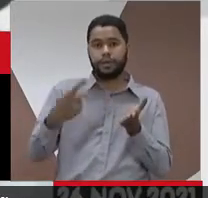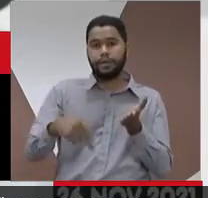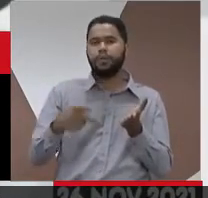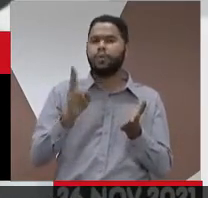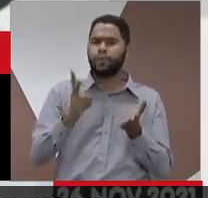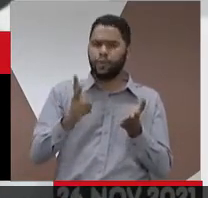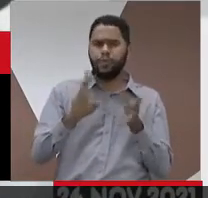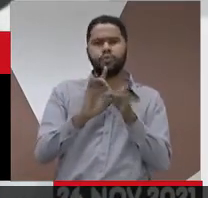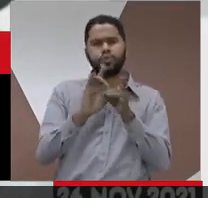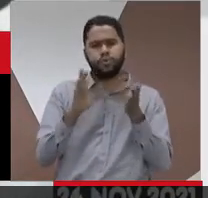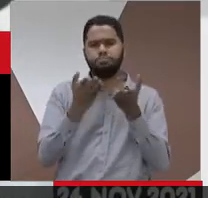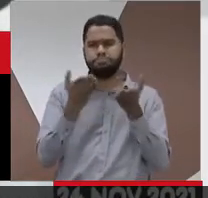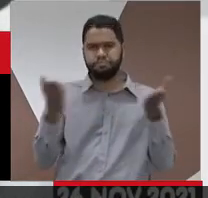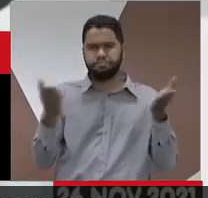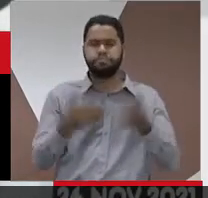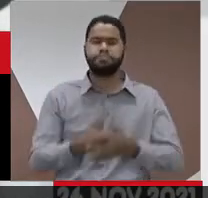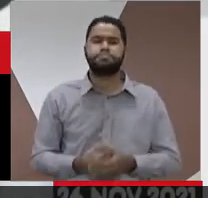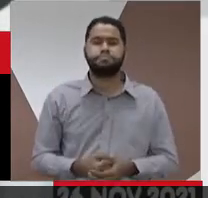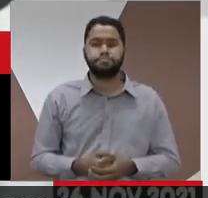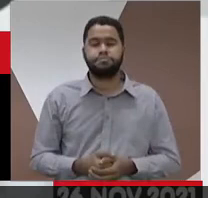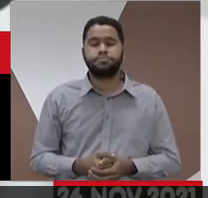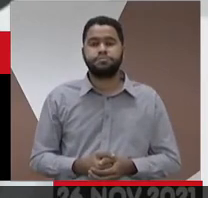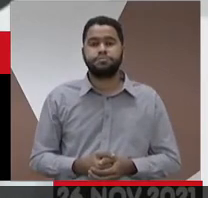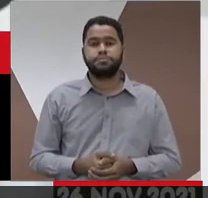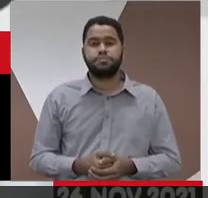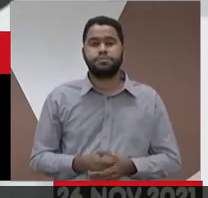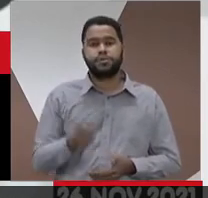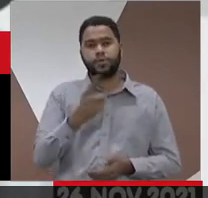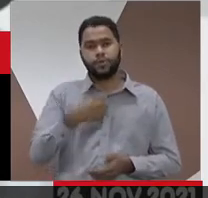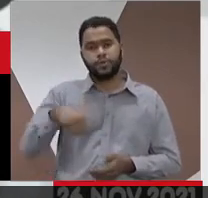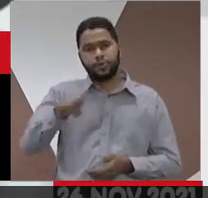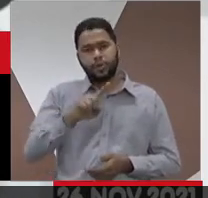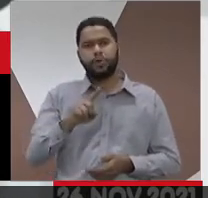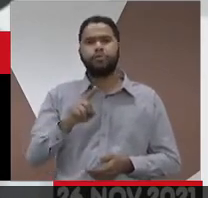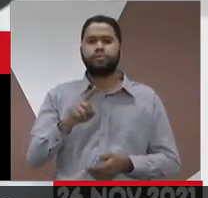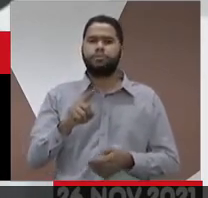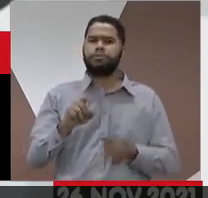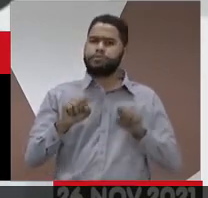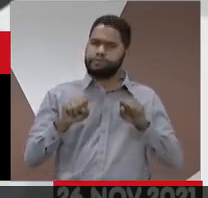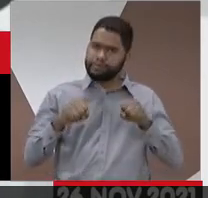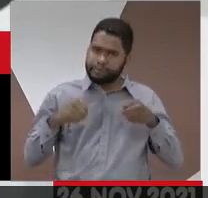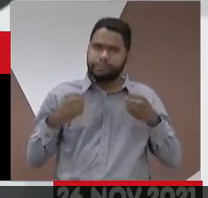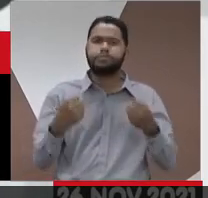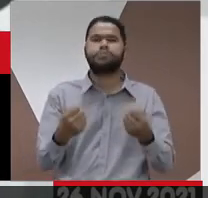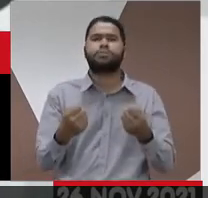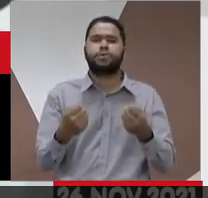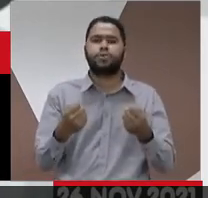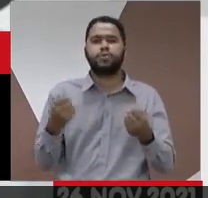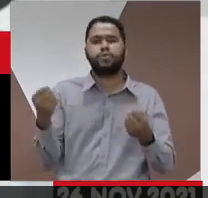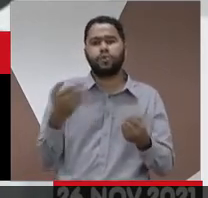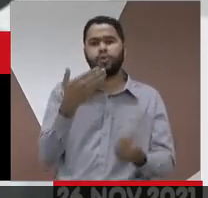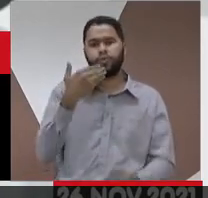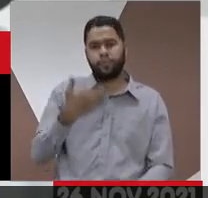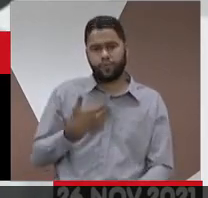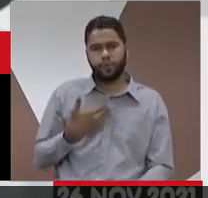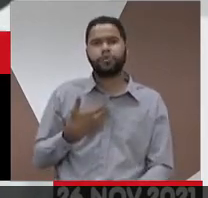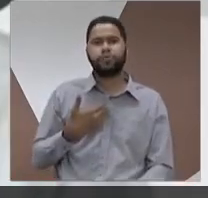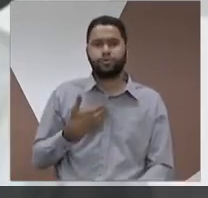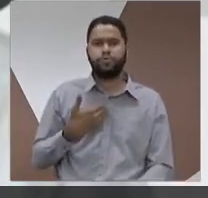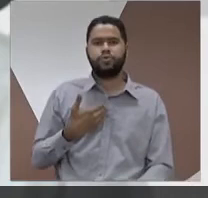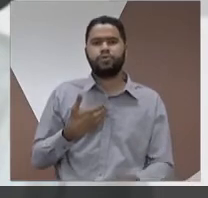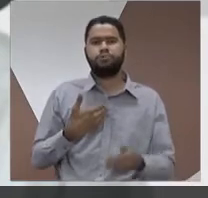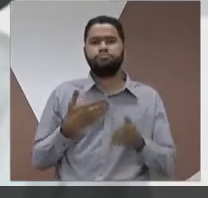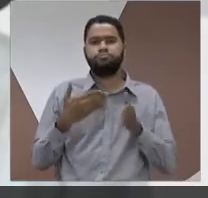permanece à disposição. Vamos nos debruçar, já estamos debruçados nesse novo pedido de